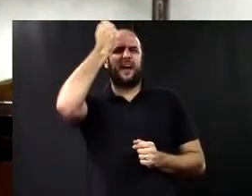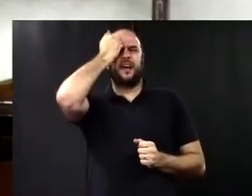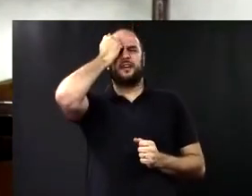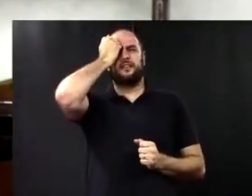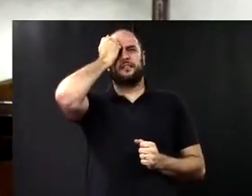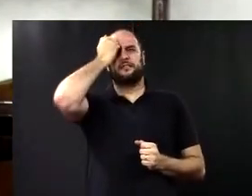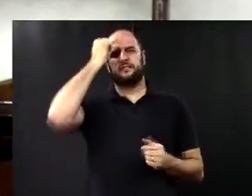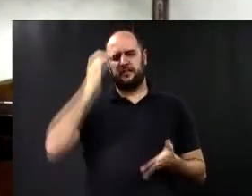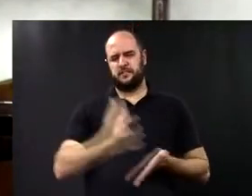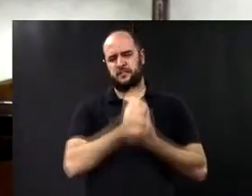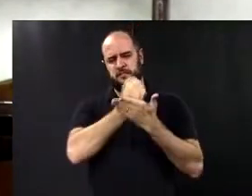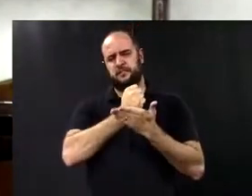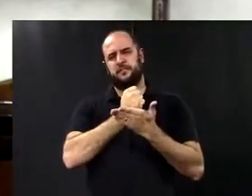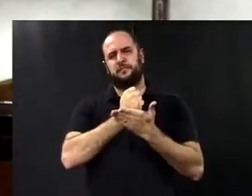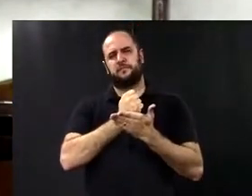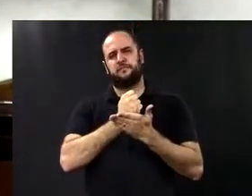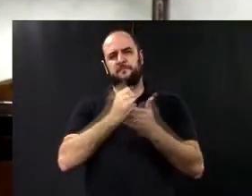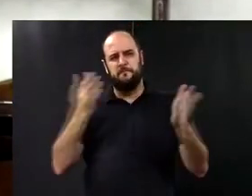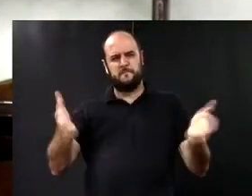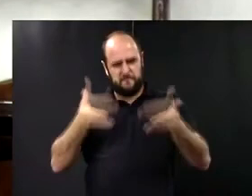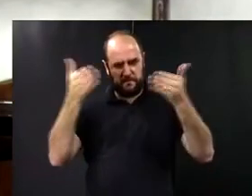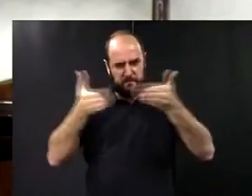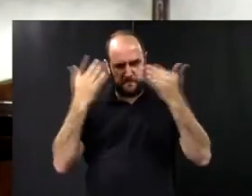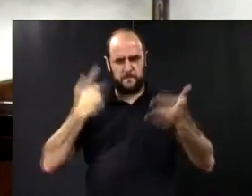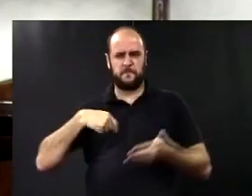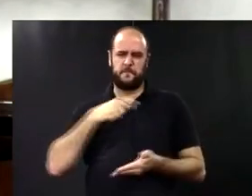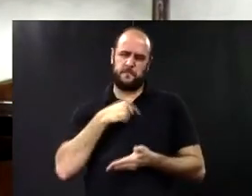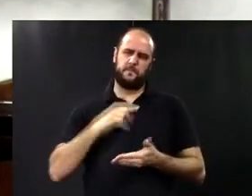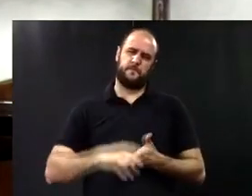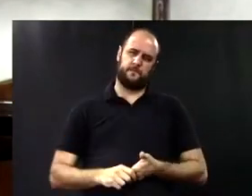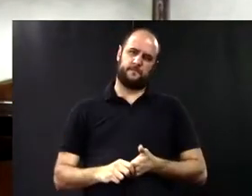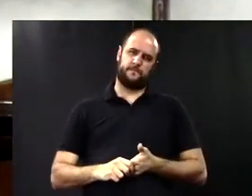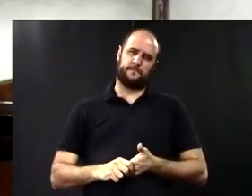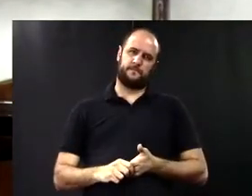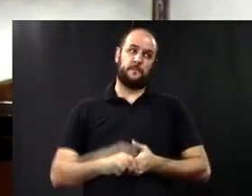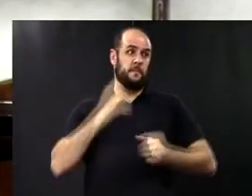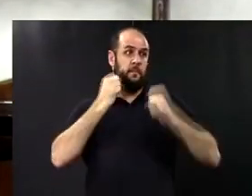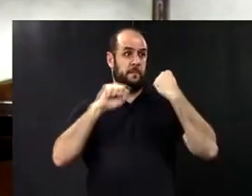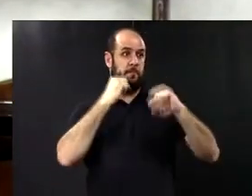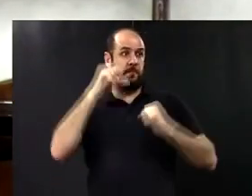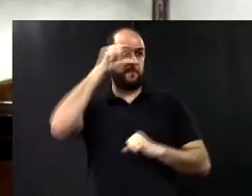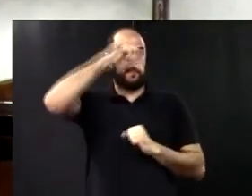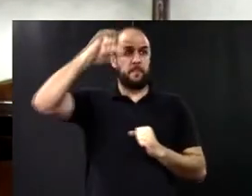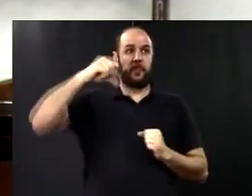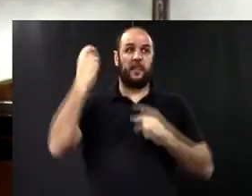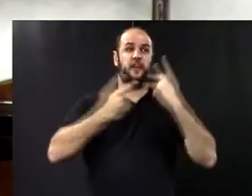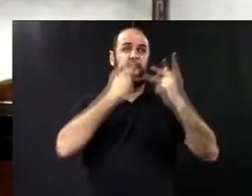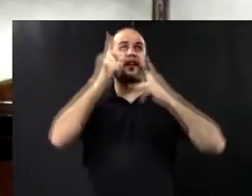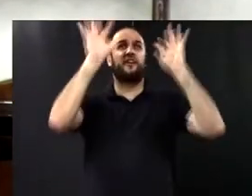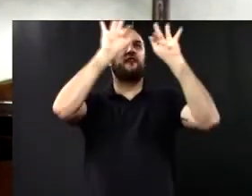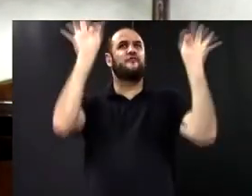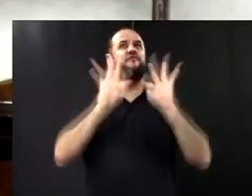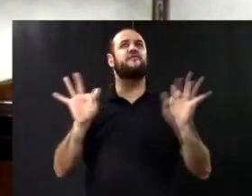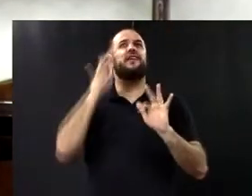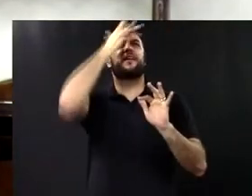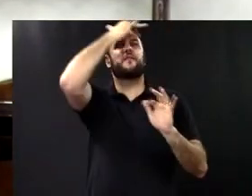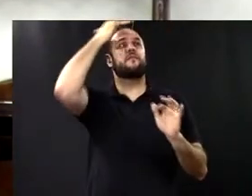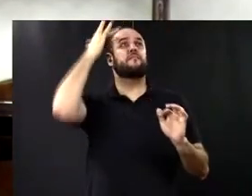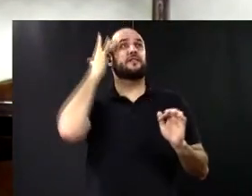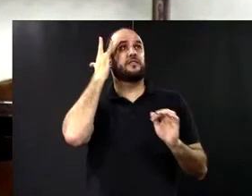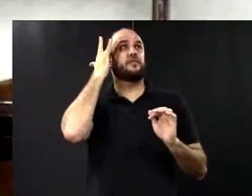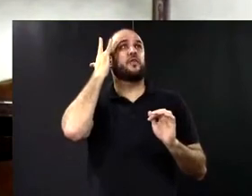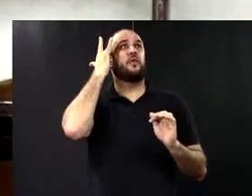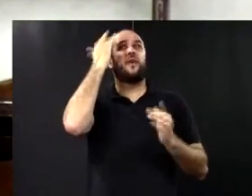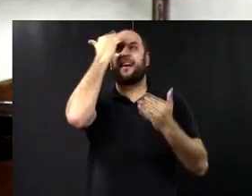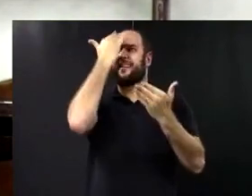a ninguém traz pesar. O salmista lá, no Salmo 94, versículo 12, ele diz que bem-aventurado é o homem, que o Senhor,